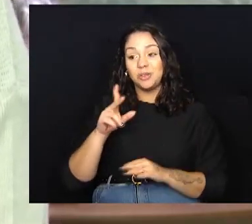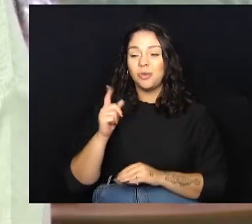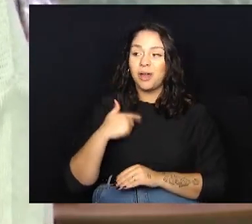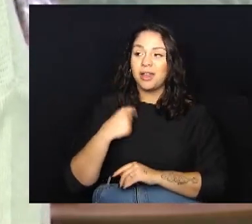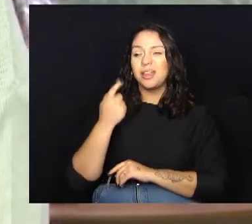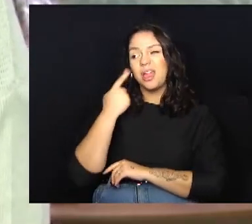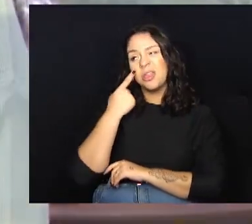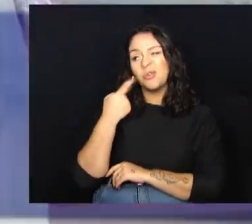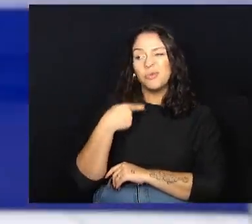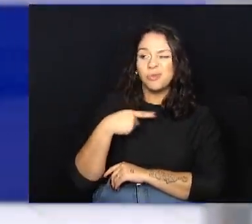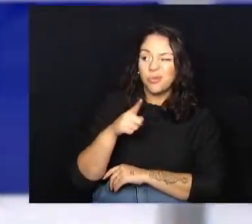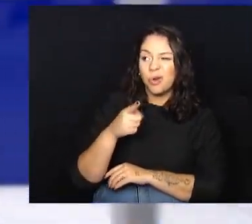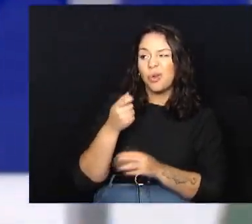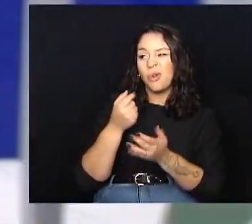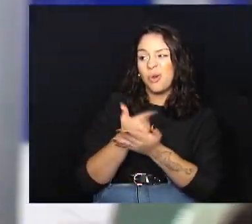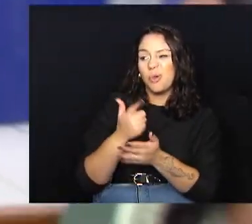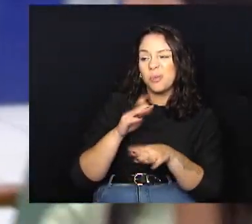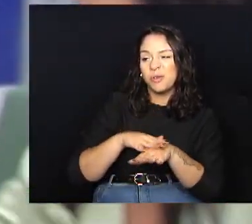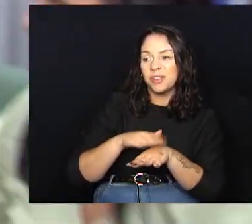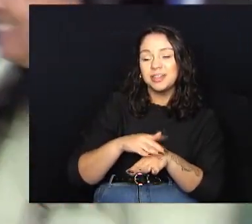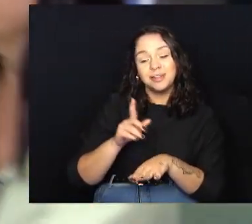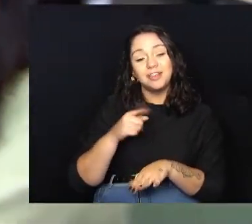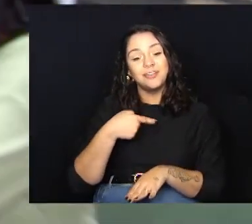fazer compra né aquela correria